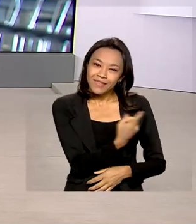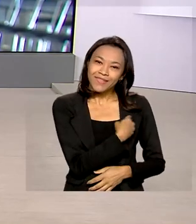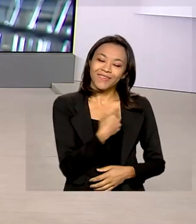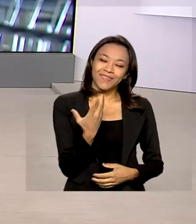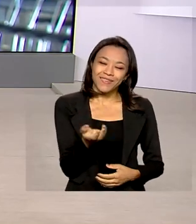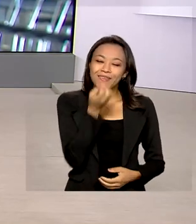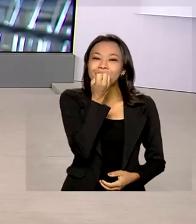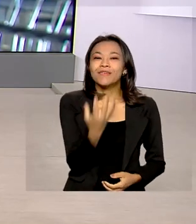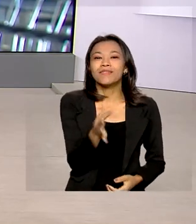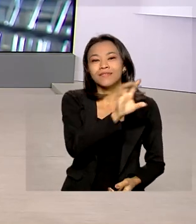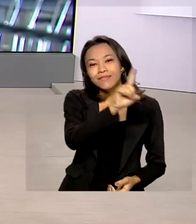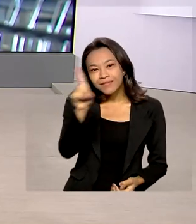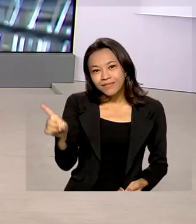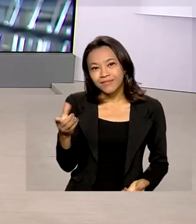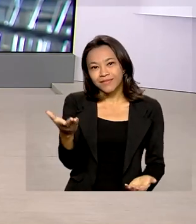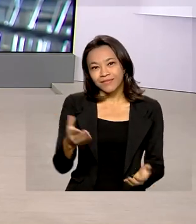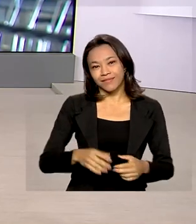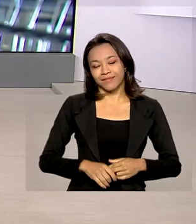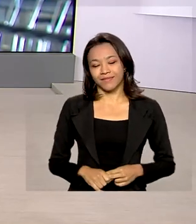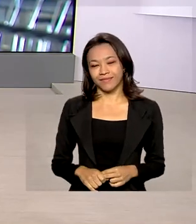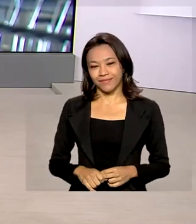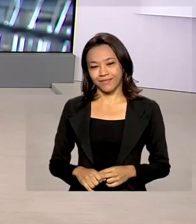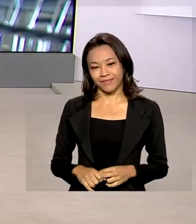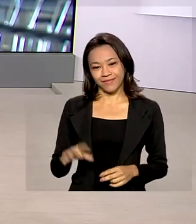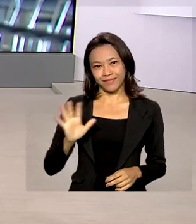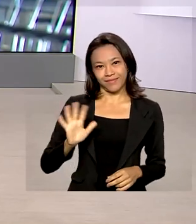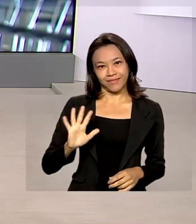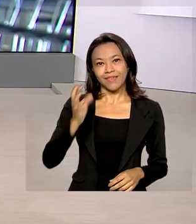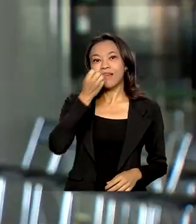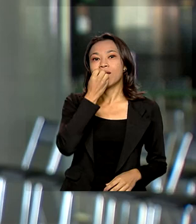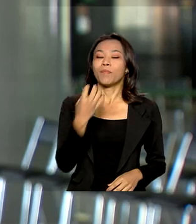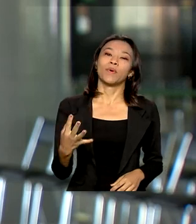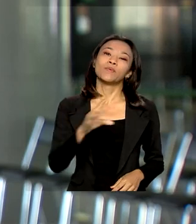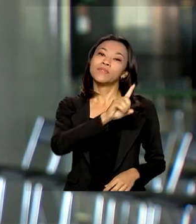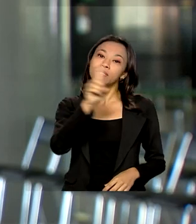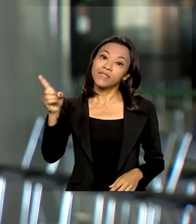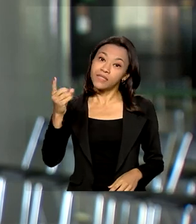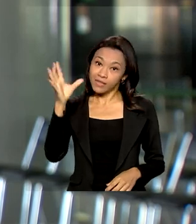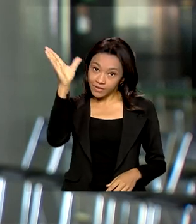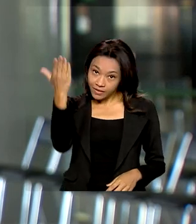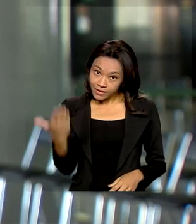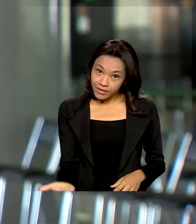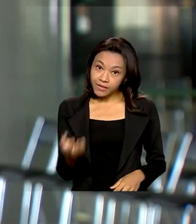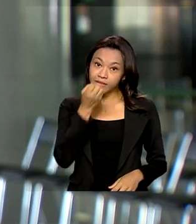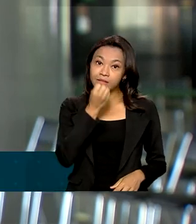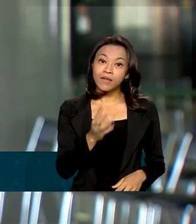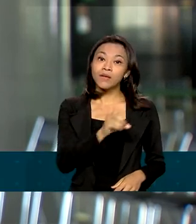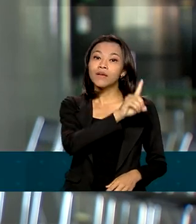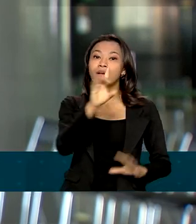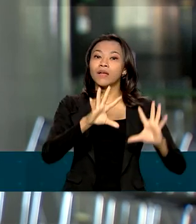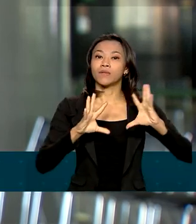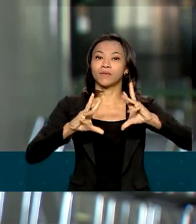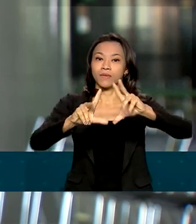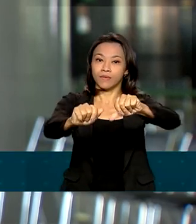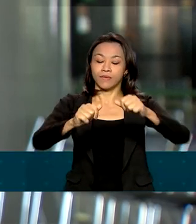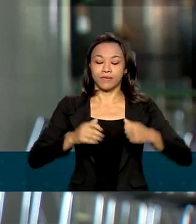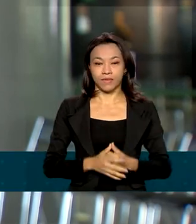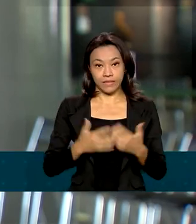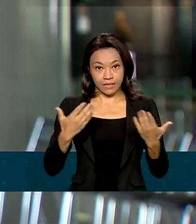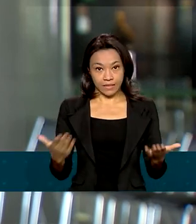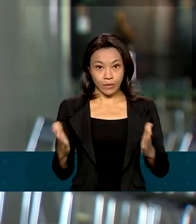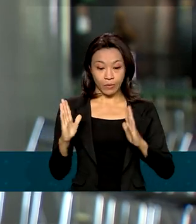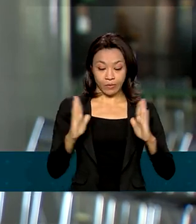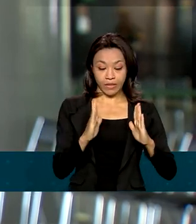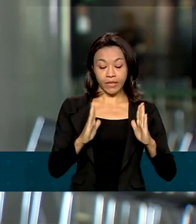gente Glauco bom dia oi Natália bom dia para você e bom dia a todos então o prazo que